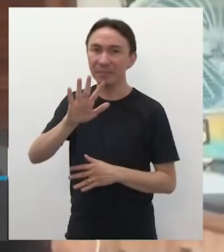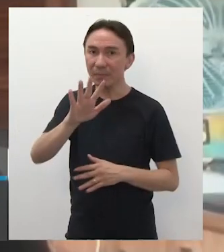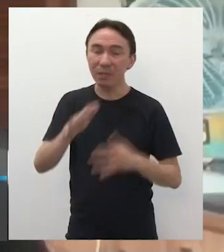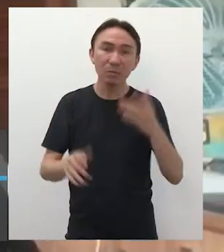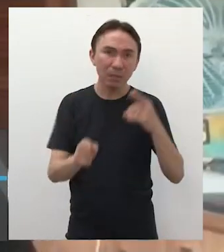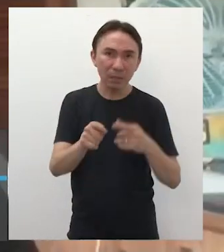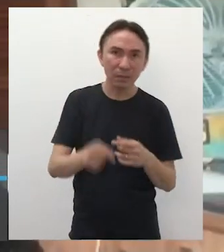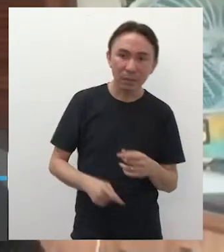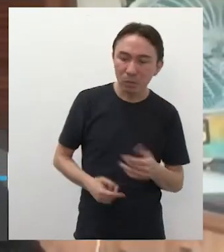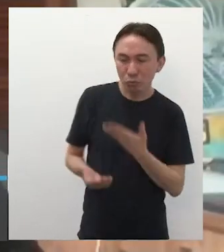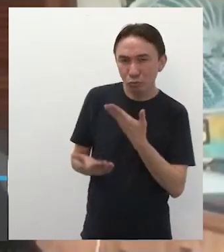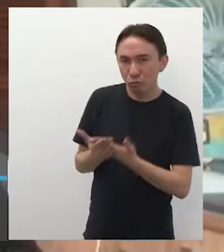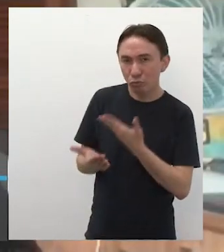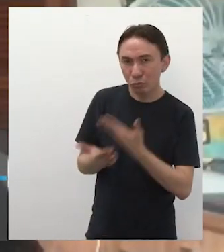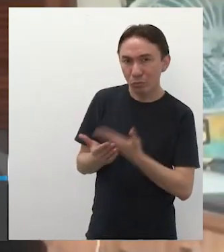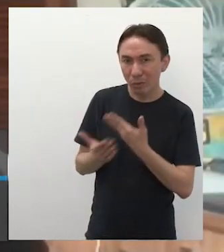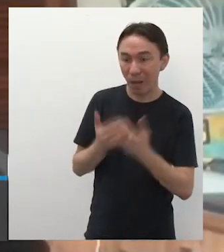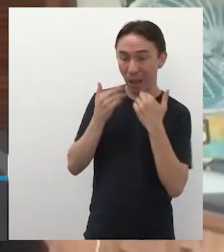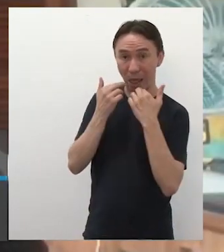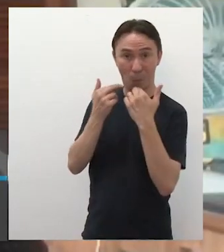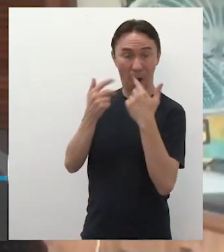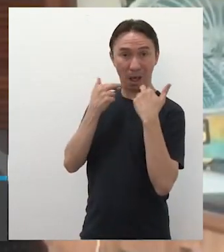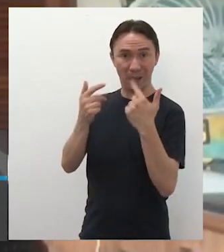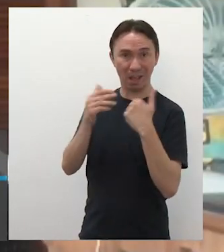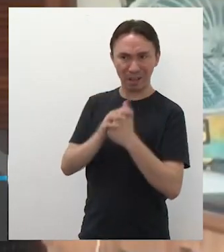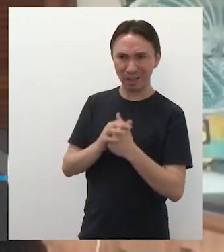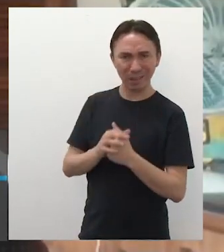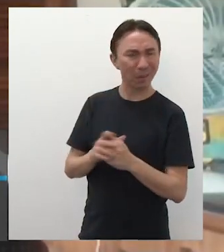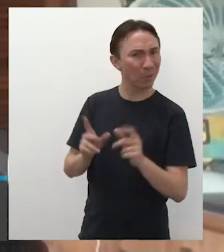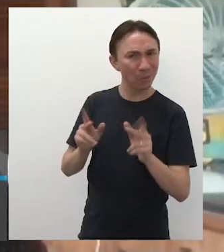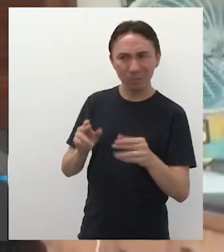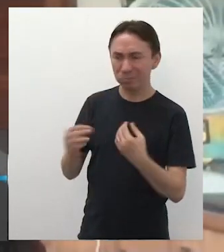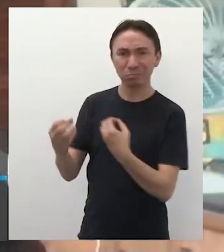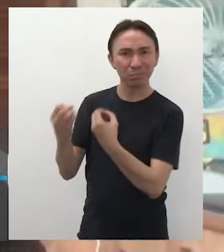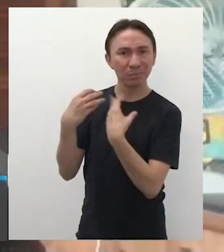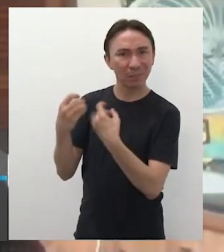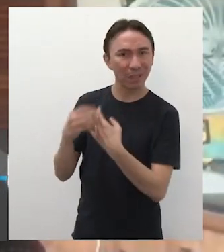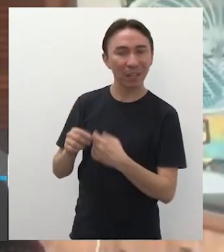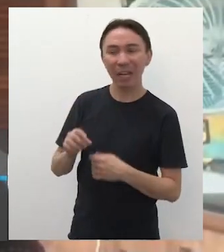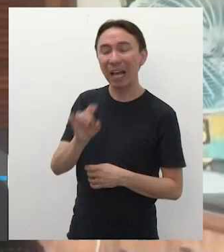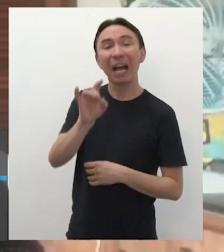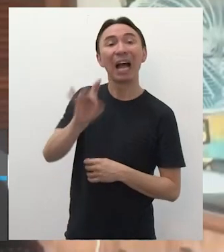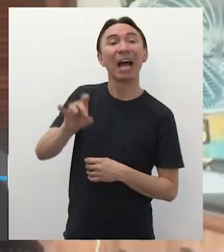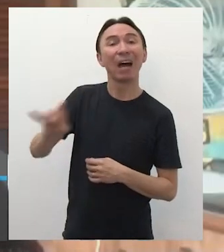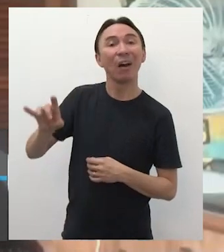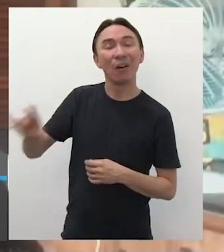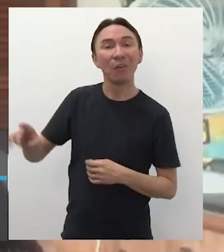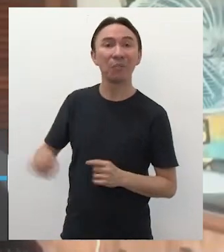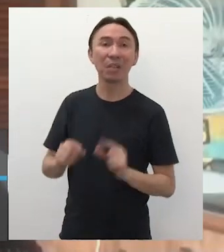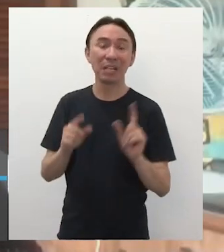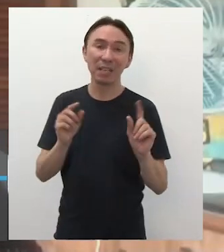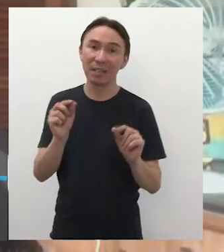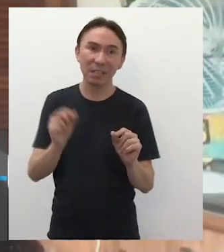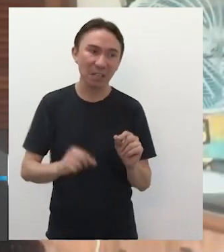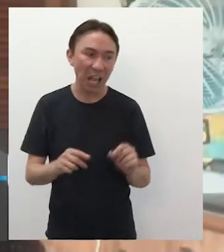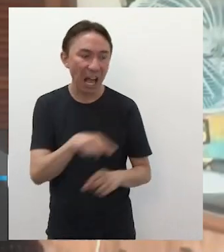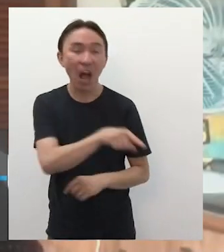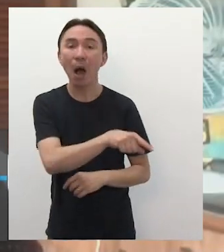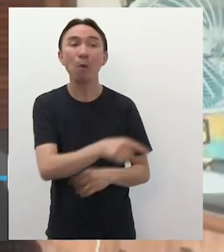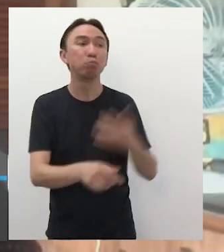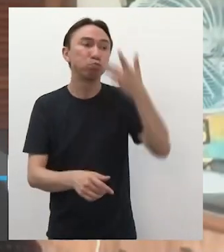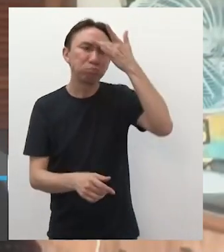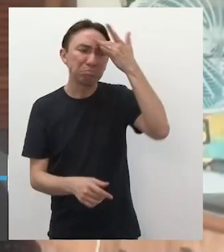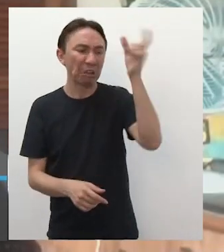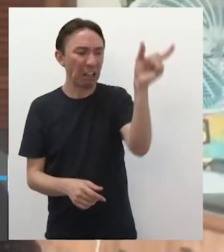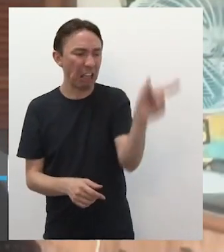porque cada um dos jurados não faz nenhum julgamento sobre quem está lá fazendo doce. Olha,